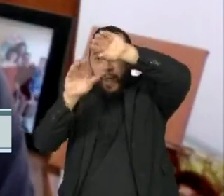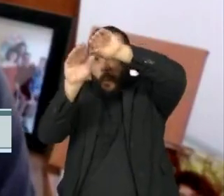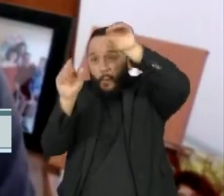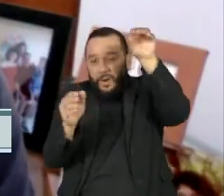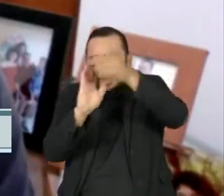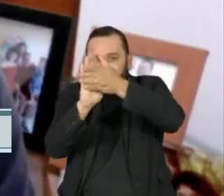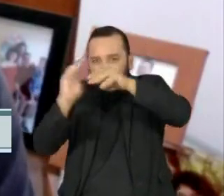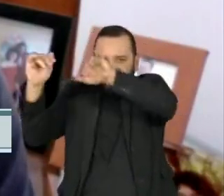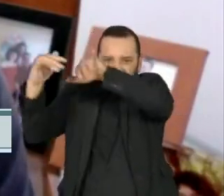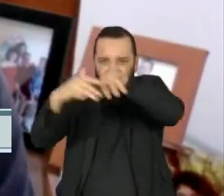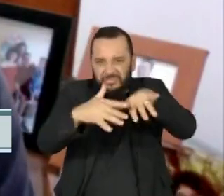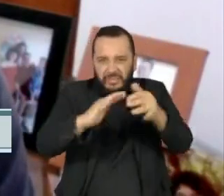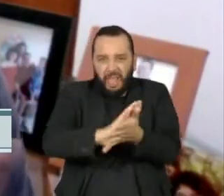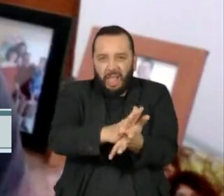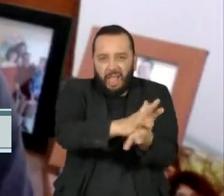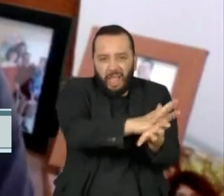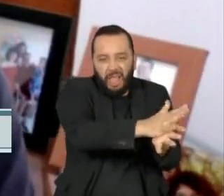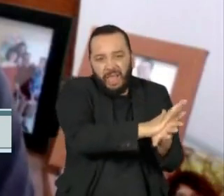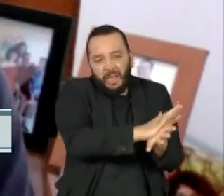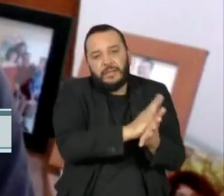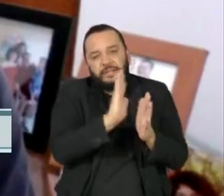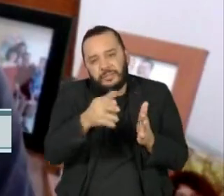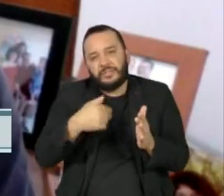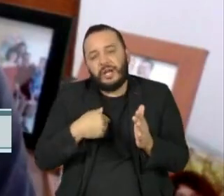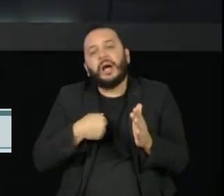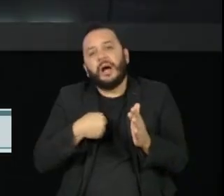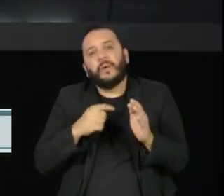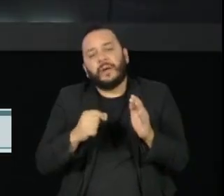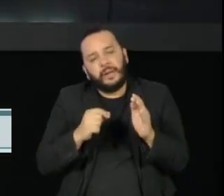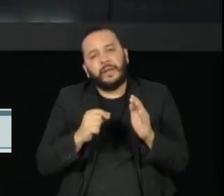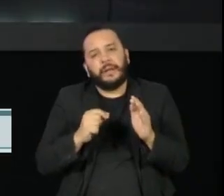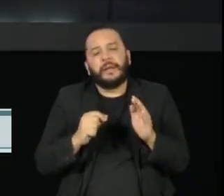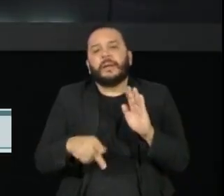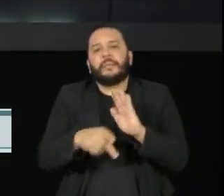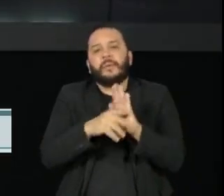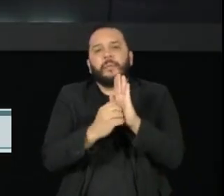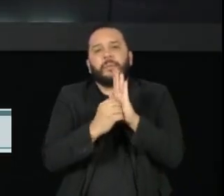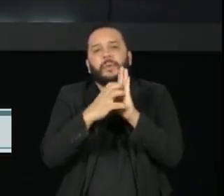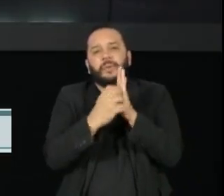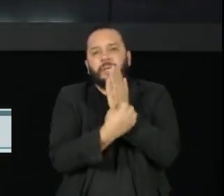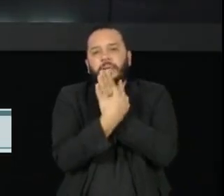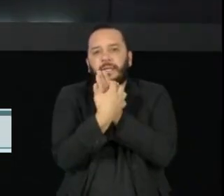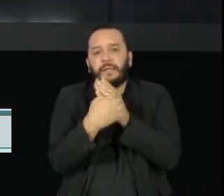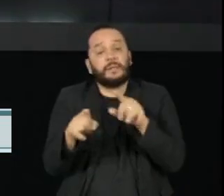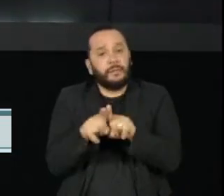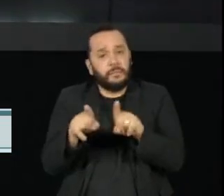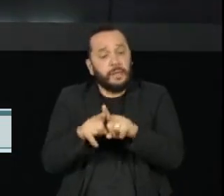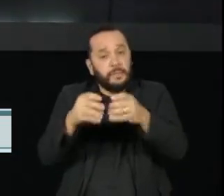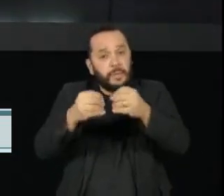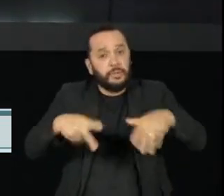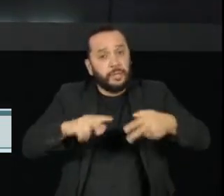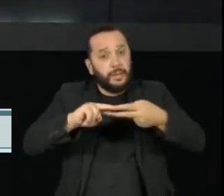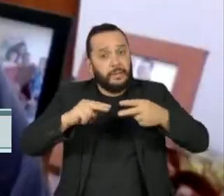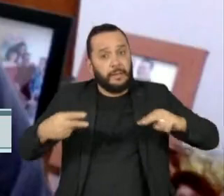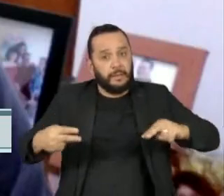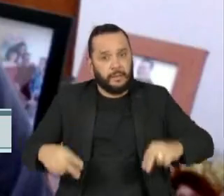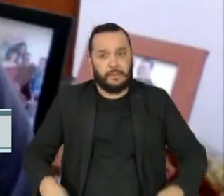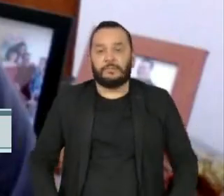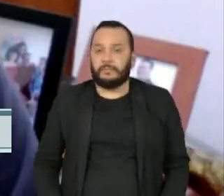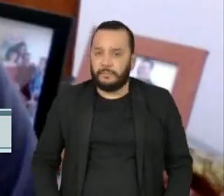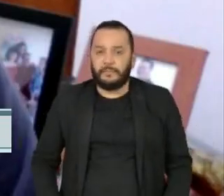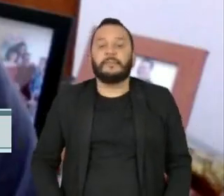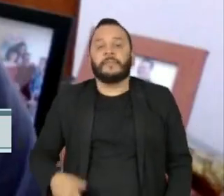como as proteínas e como DNA faz meio bilhão de anos pelo menos